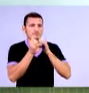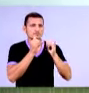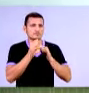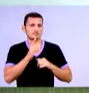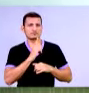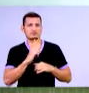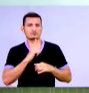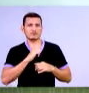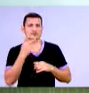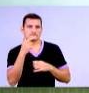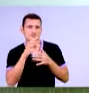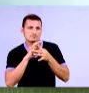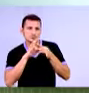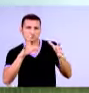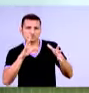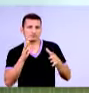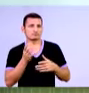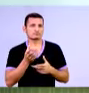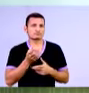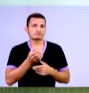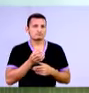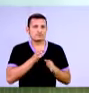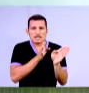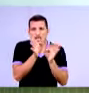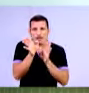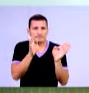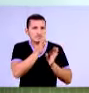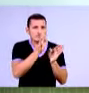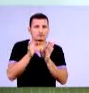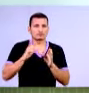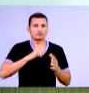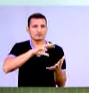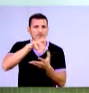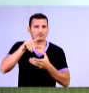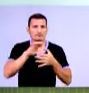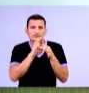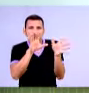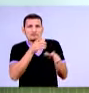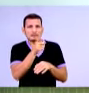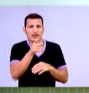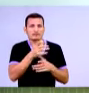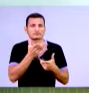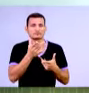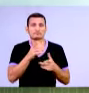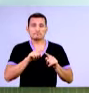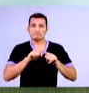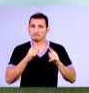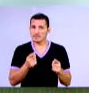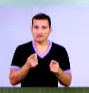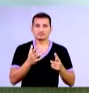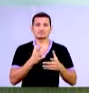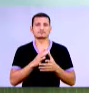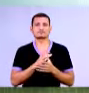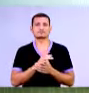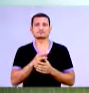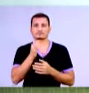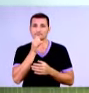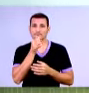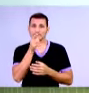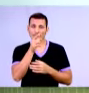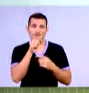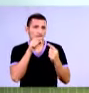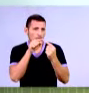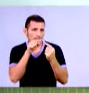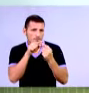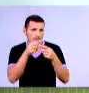sua disposição, os inúmeros caminhos que esse universo disponibiliza para ele. No entanto, se você combinar de